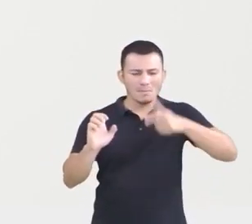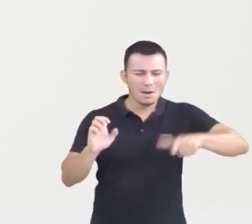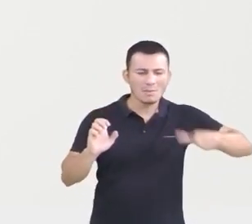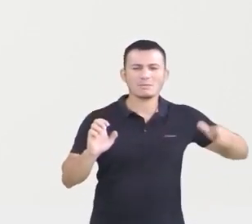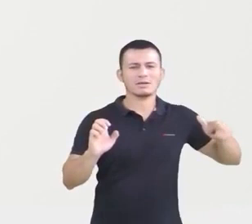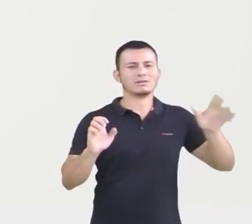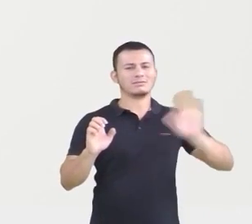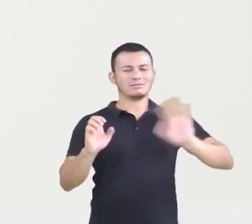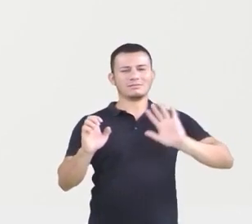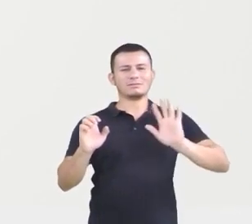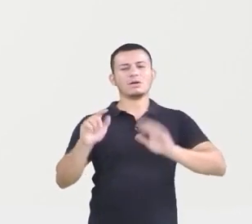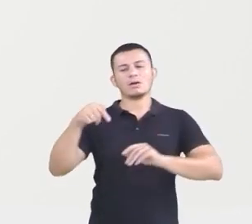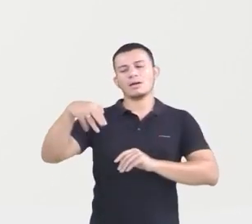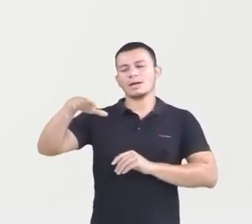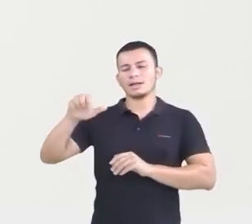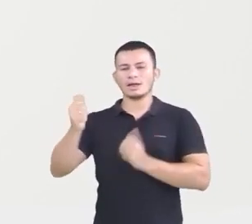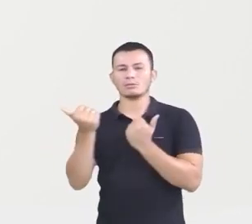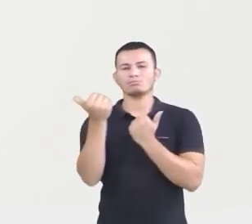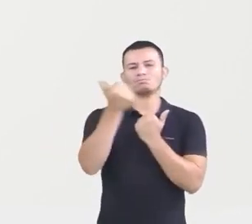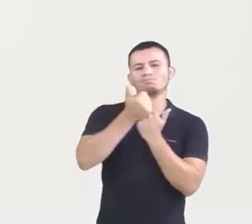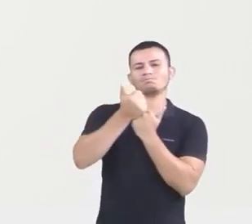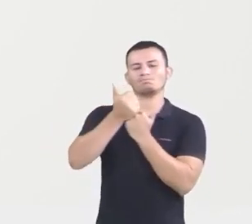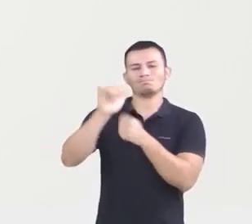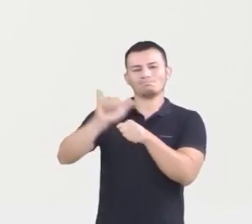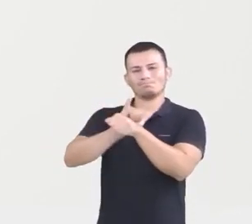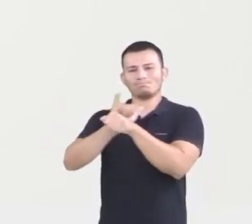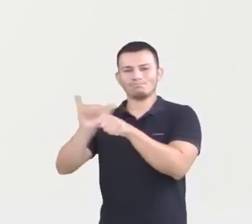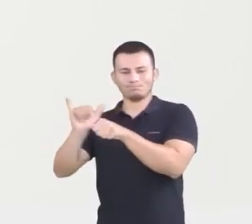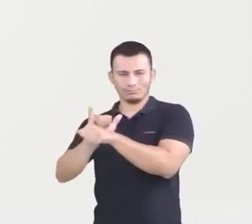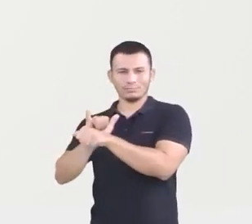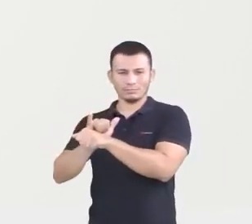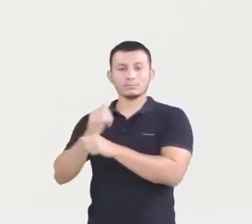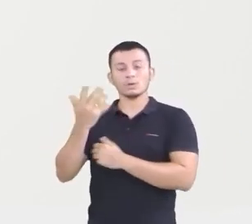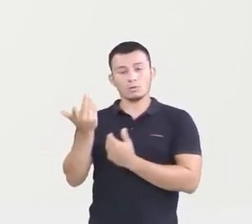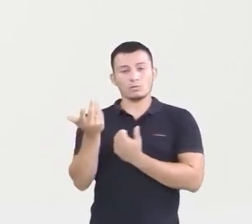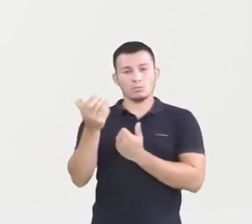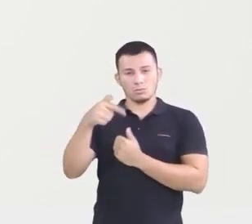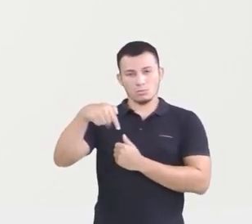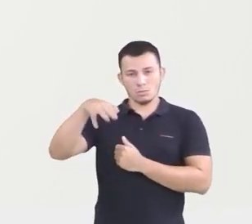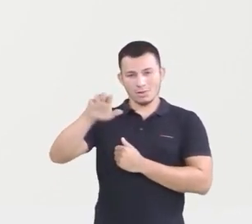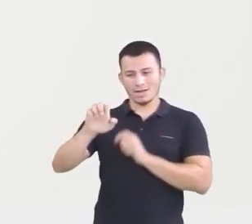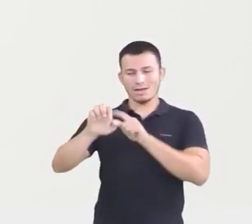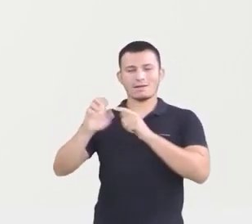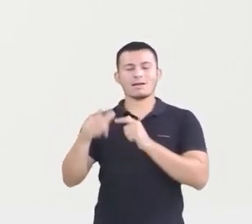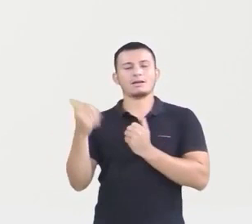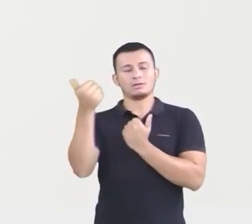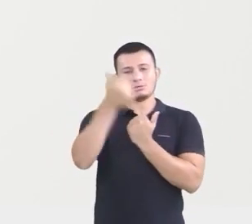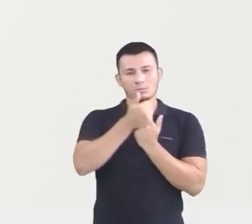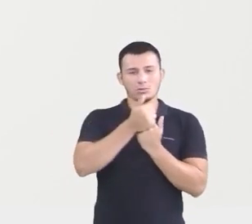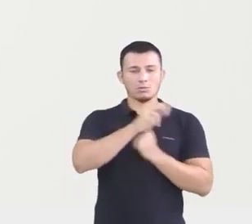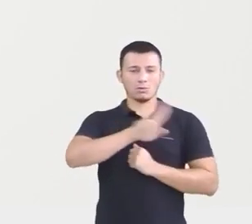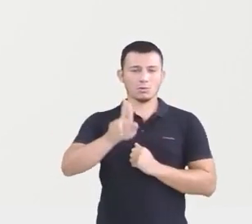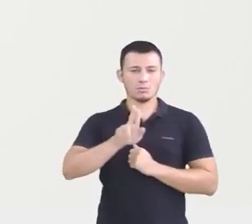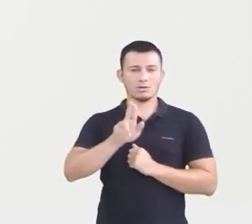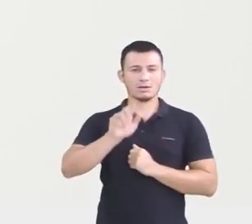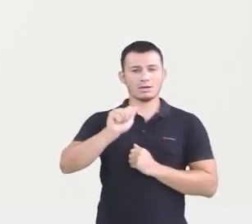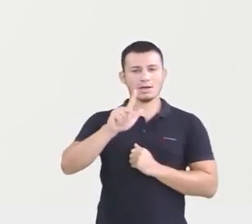a ela. Então, Alice é um referente e esse que, ele vai substituir a palavra